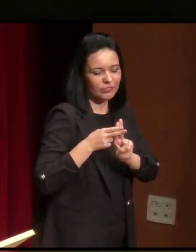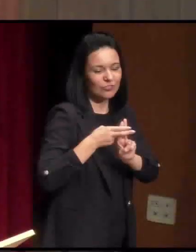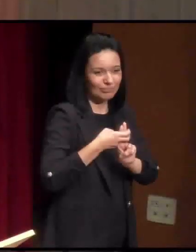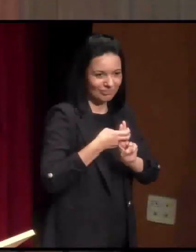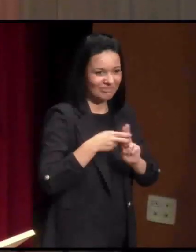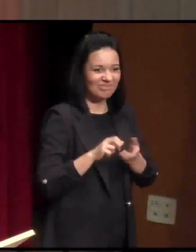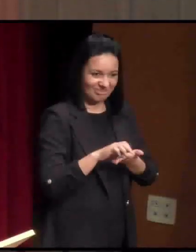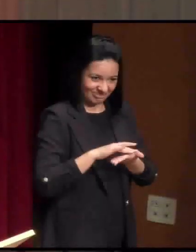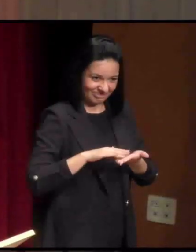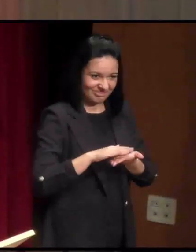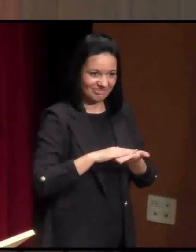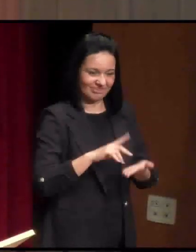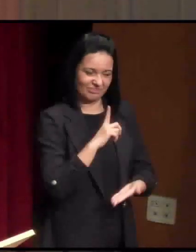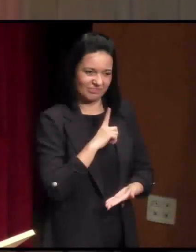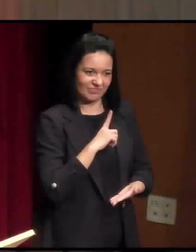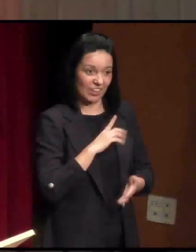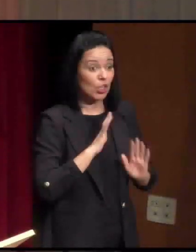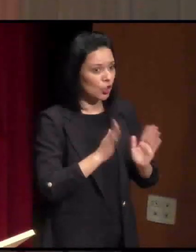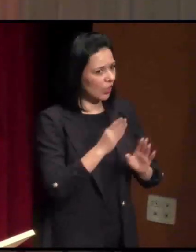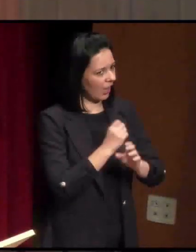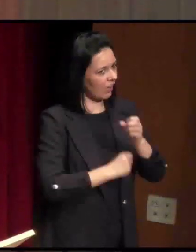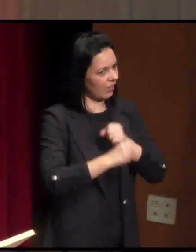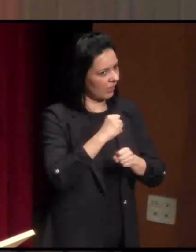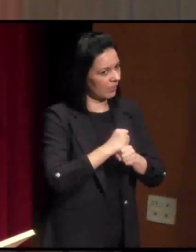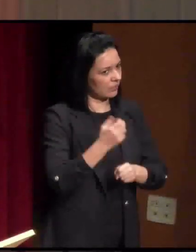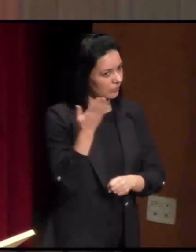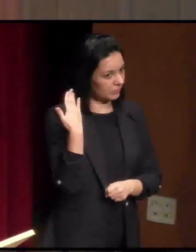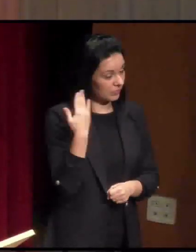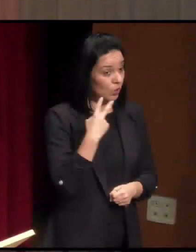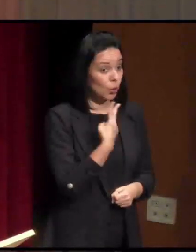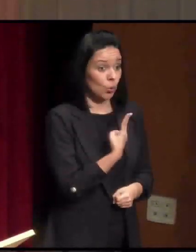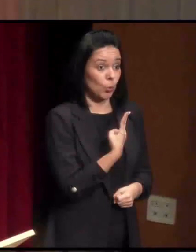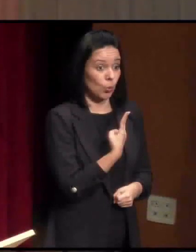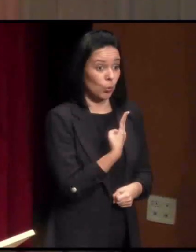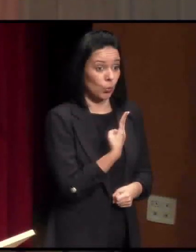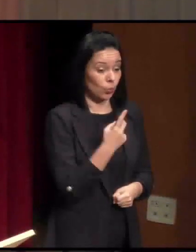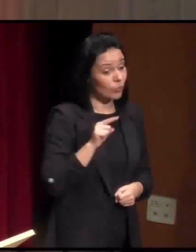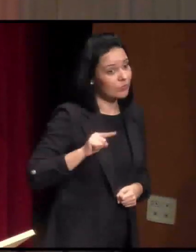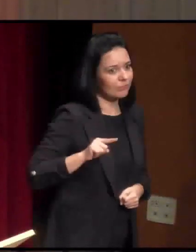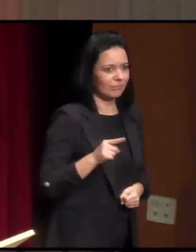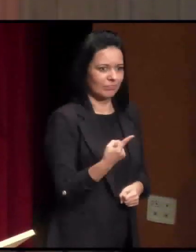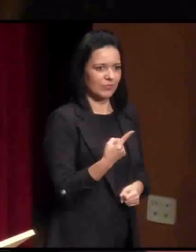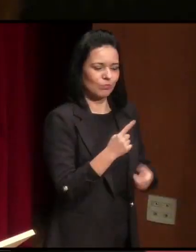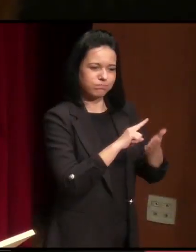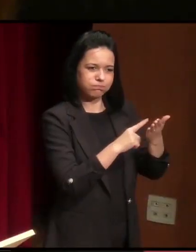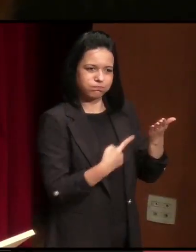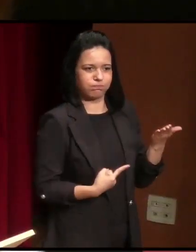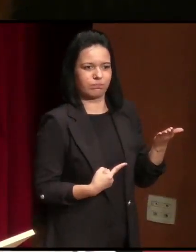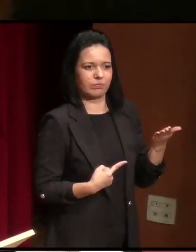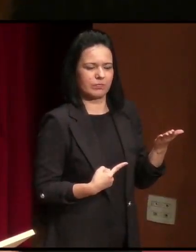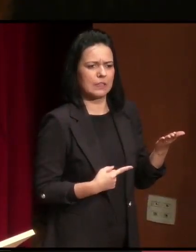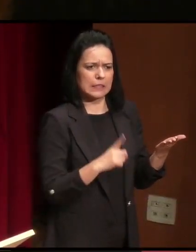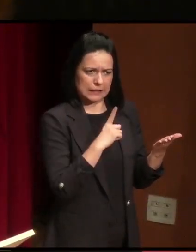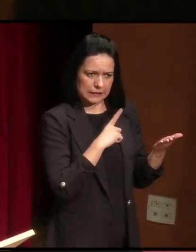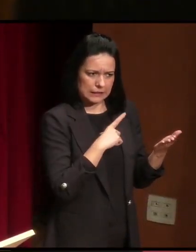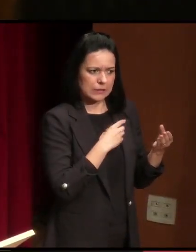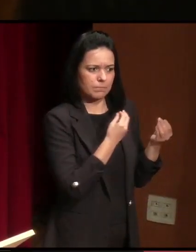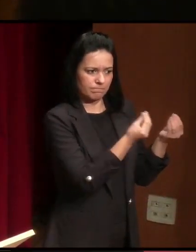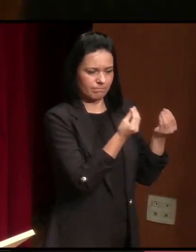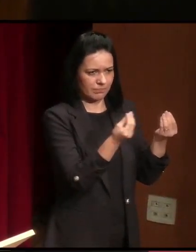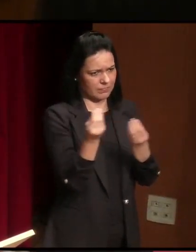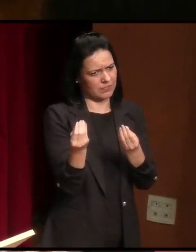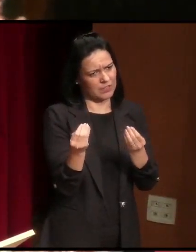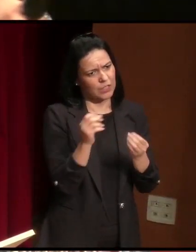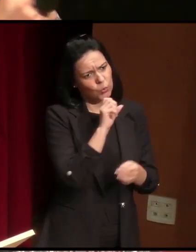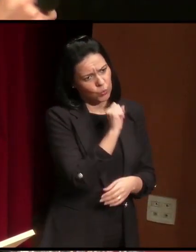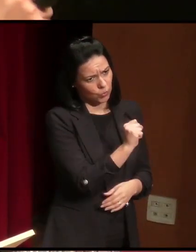fizemos, o ano passado, 2.000 cartilhas, o Ministério ajudando a distribuir. E a SBB não faz